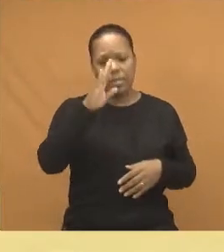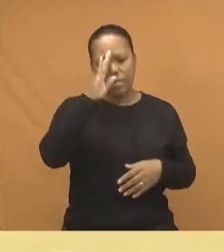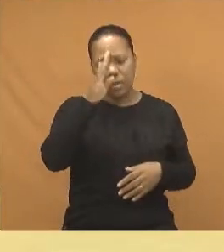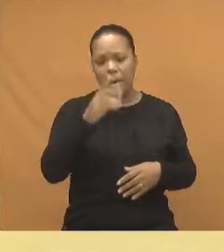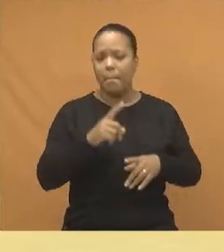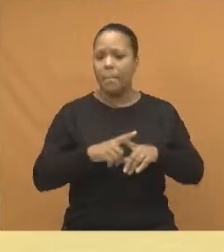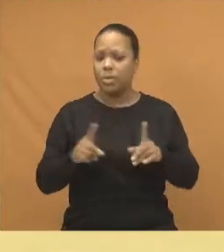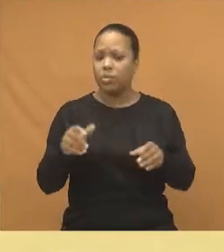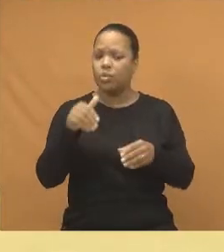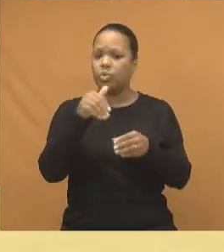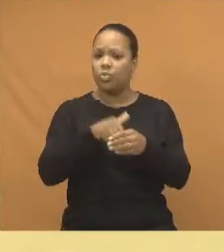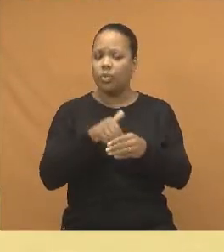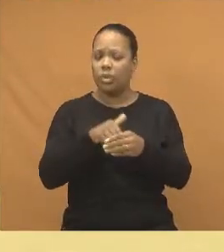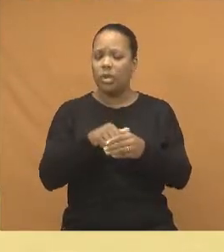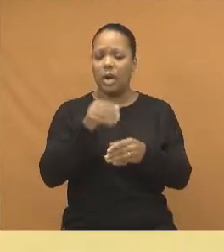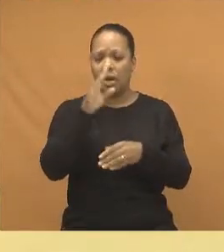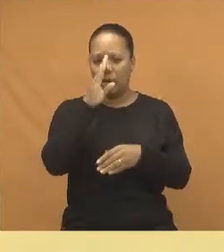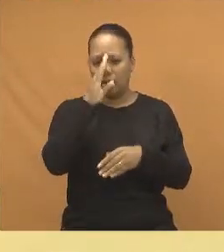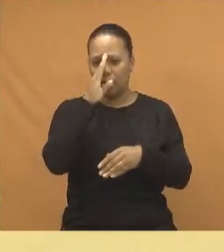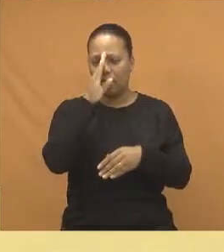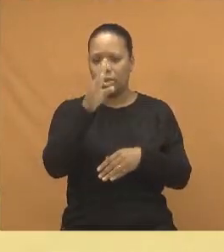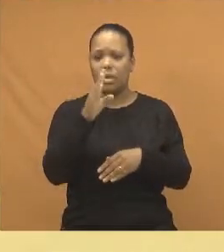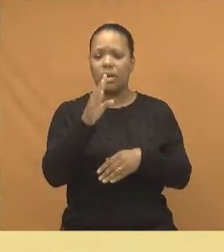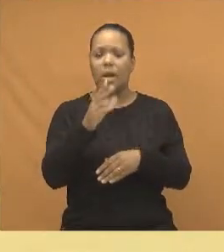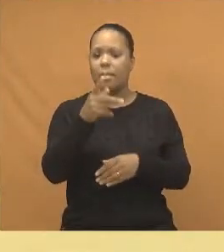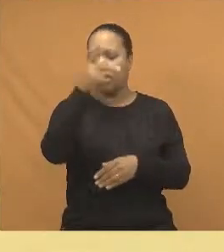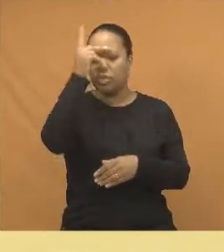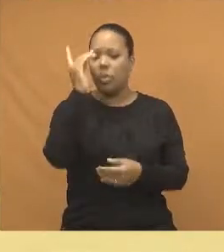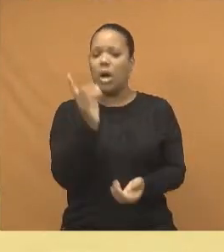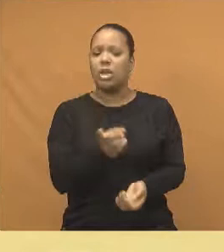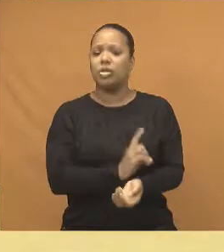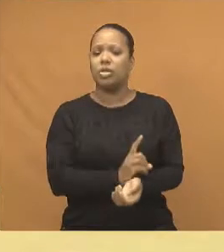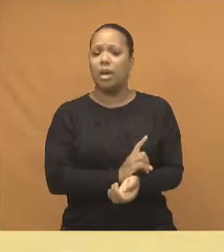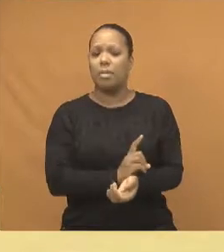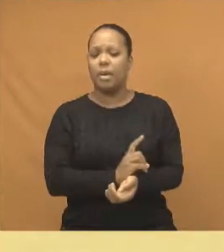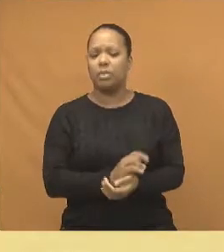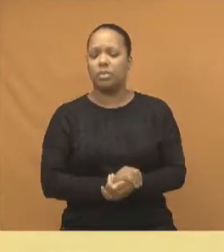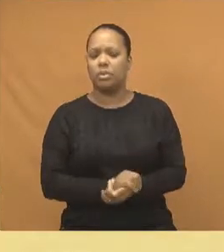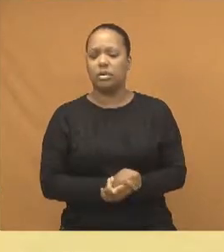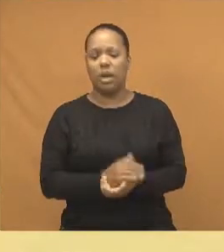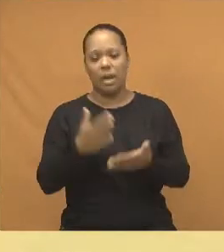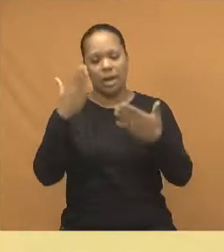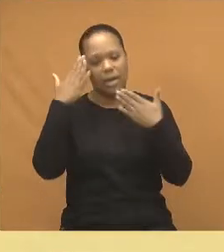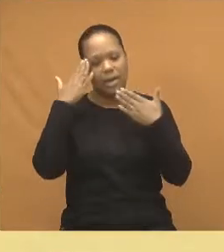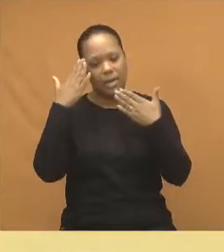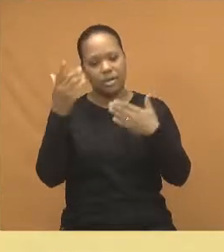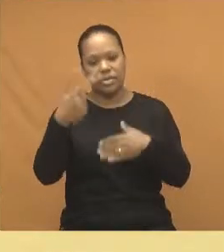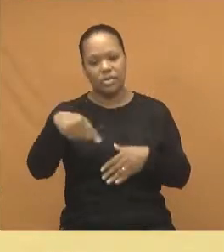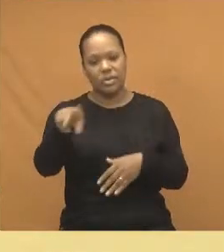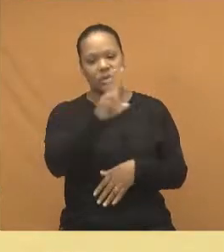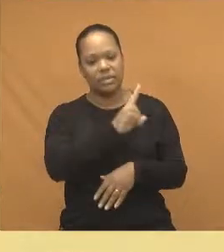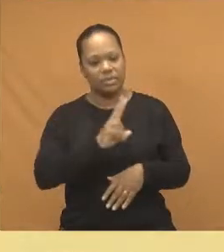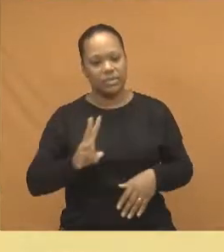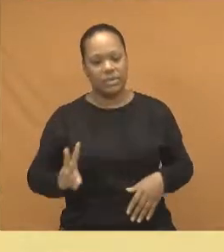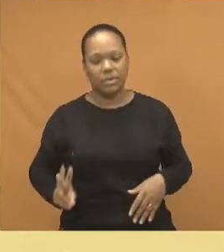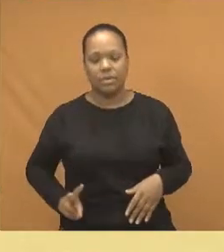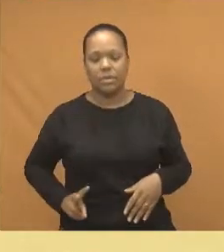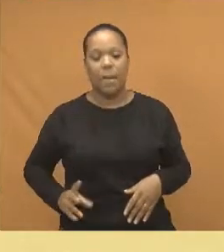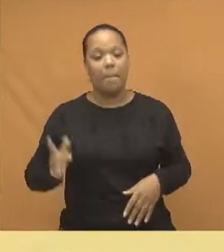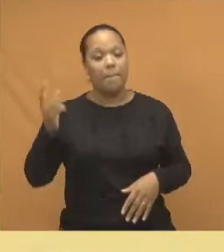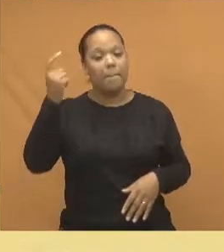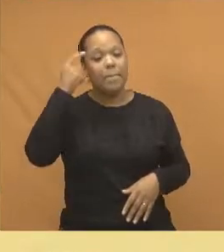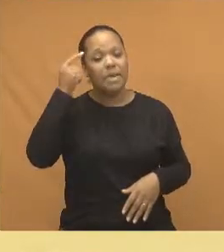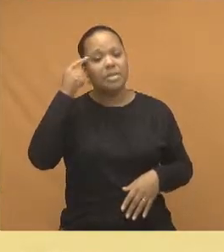estamos votando a prioridade do diabético. Por favor, agradeço os nobres pares e pensem